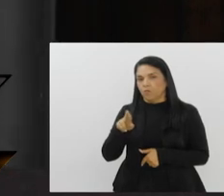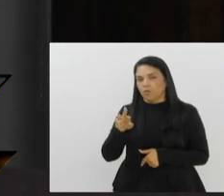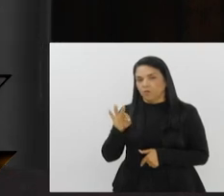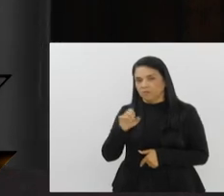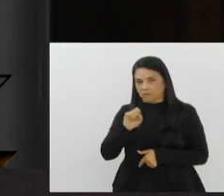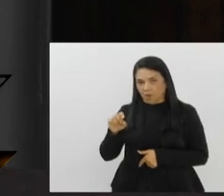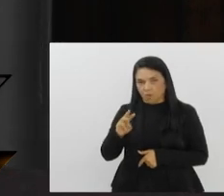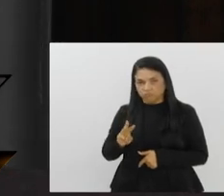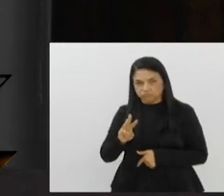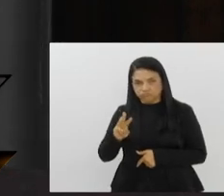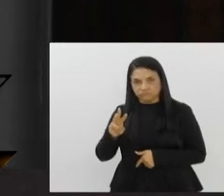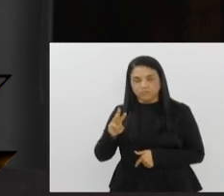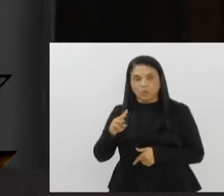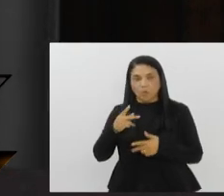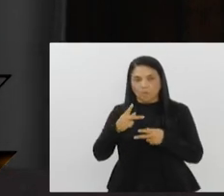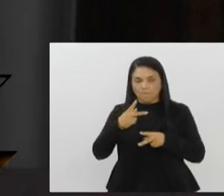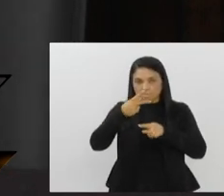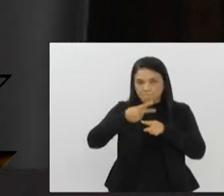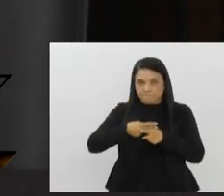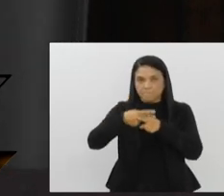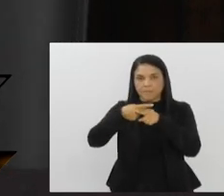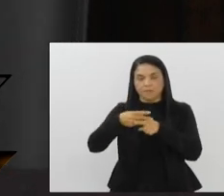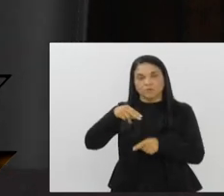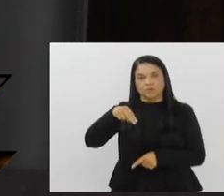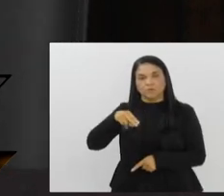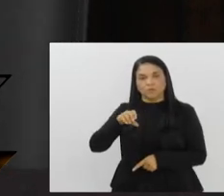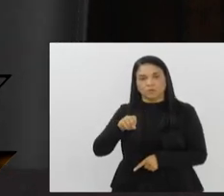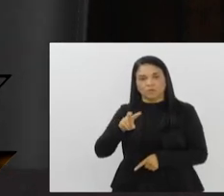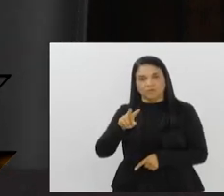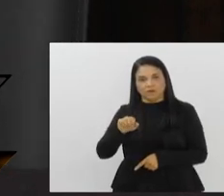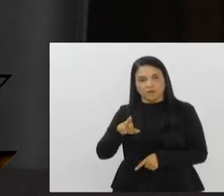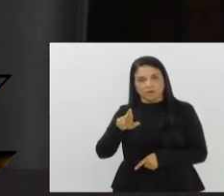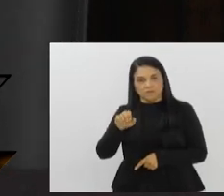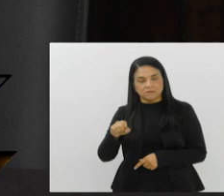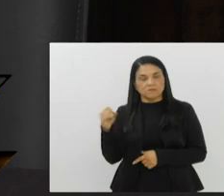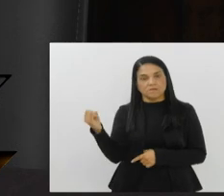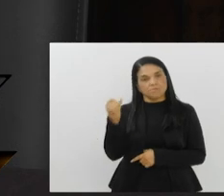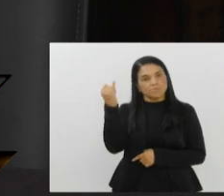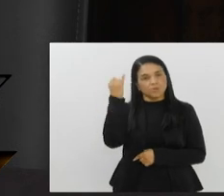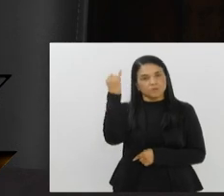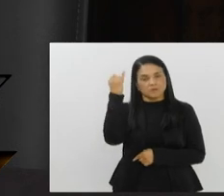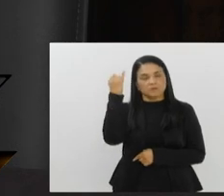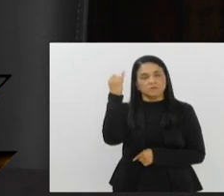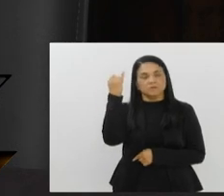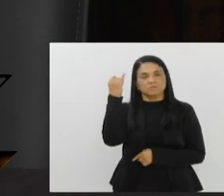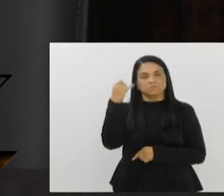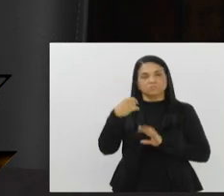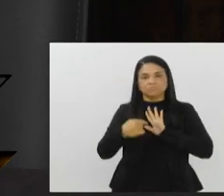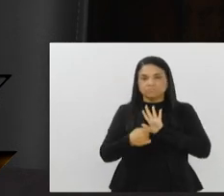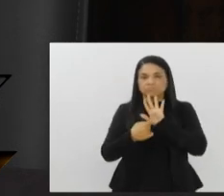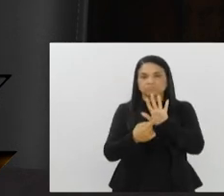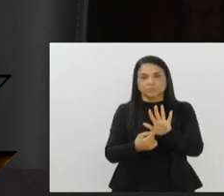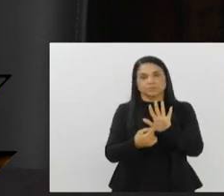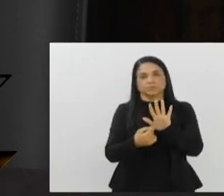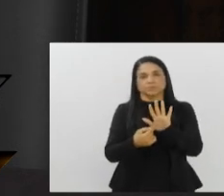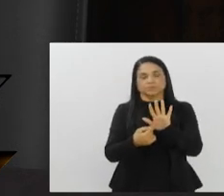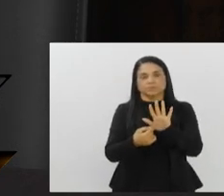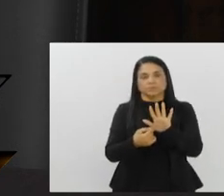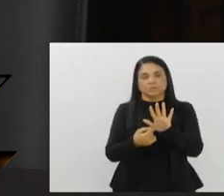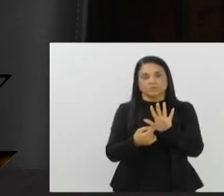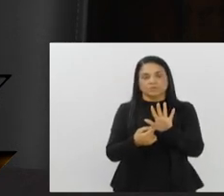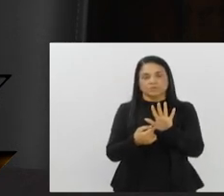prêmio inovari recentemente eh em razão da importância que trouxe de